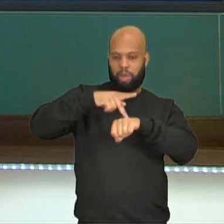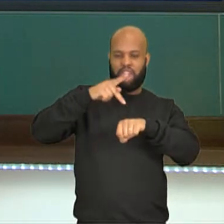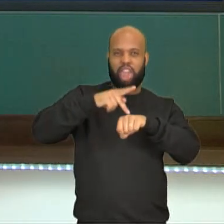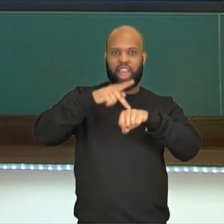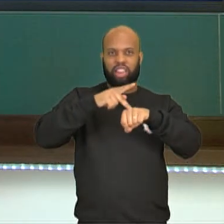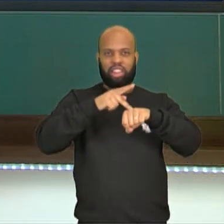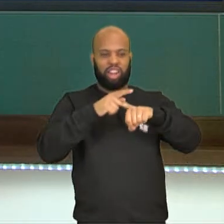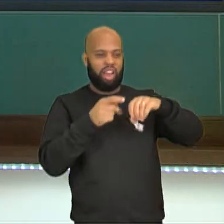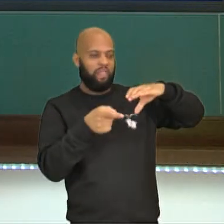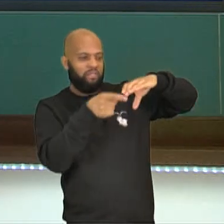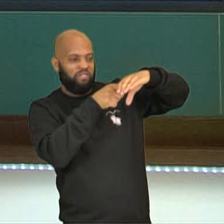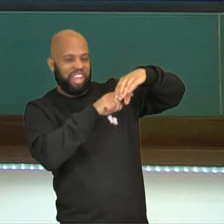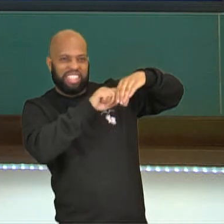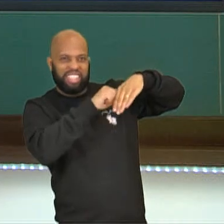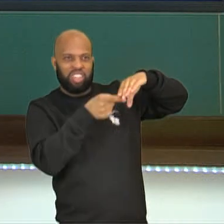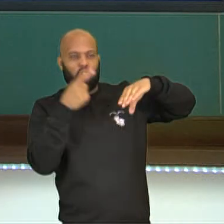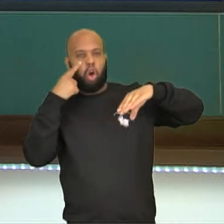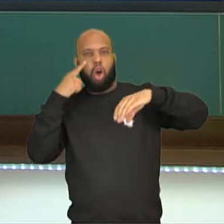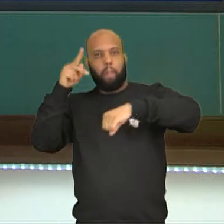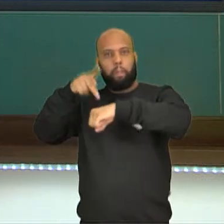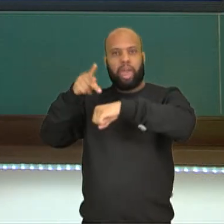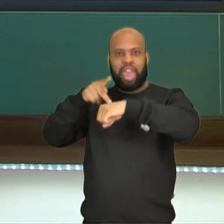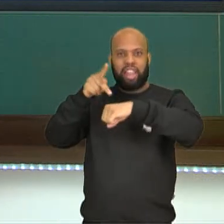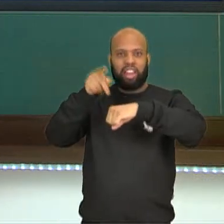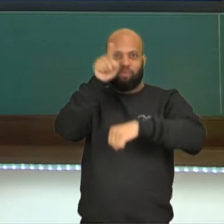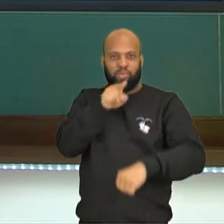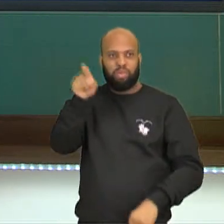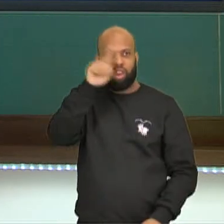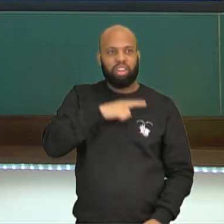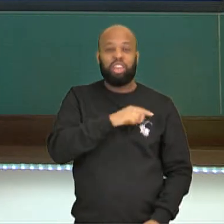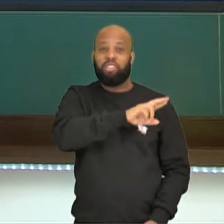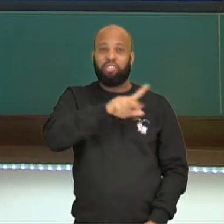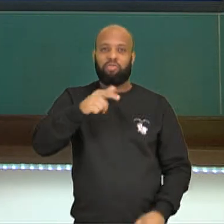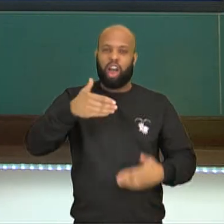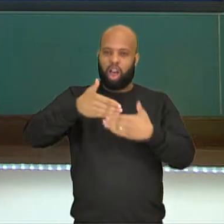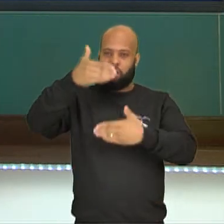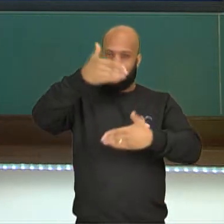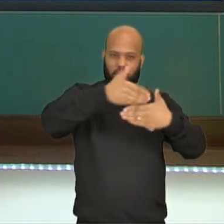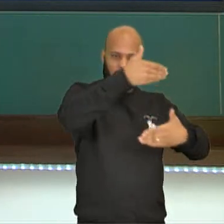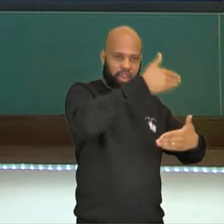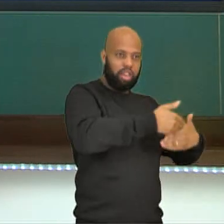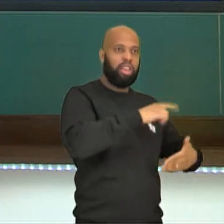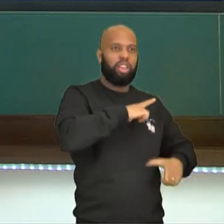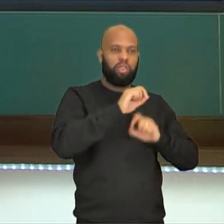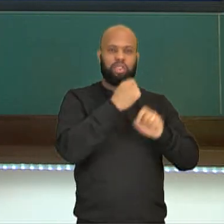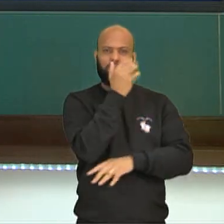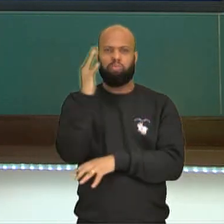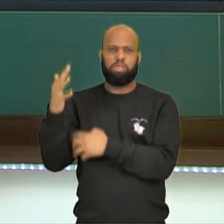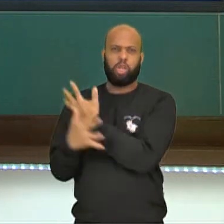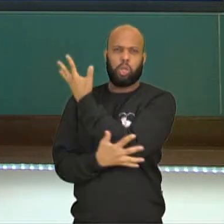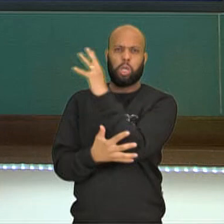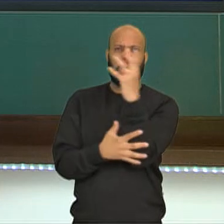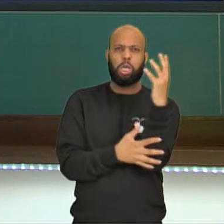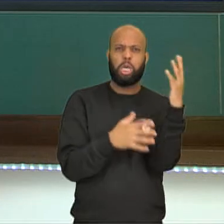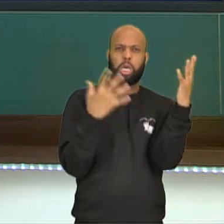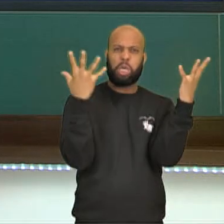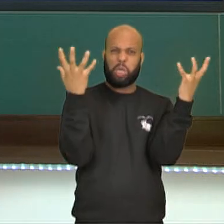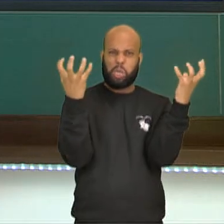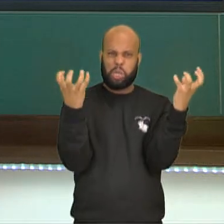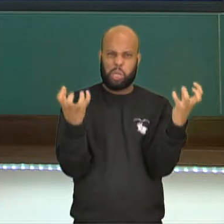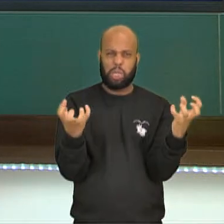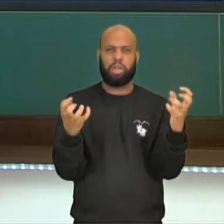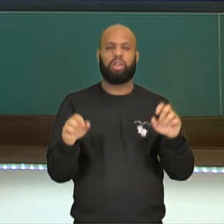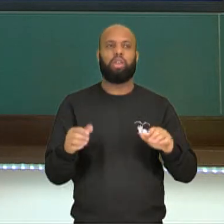por causa de uma pedra furada mesmo, vários paredões assim, mata bem seca, árida, mas claro,